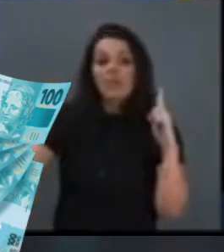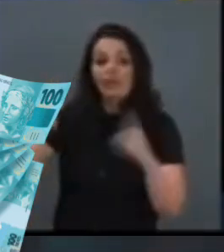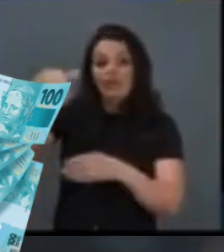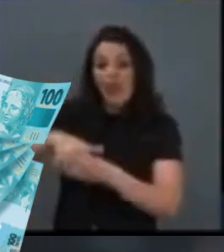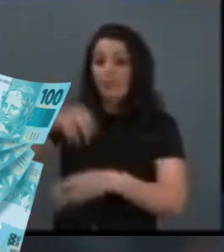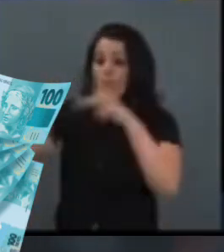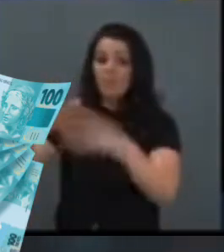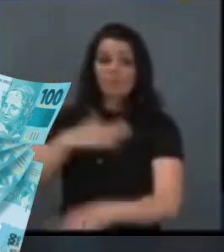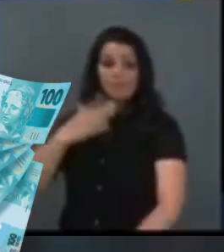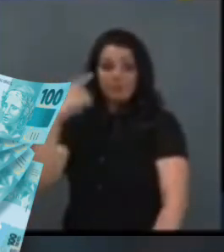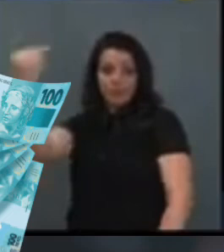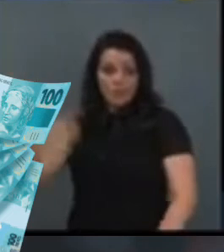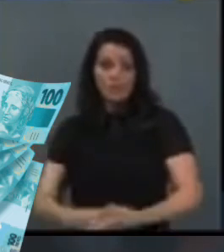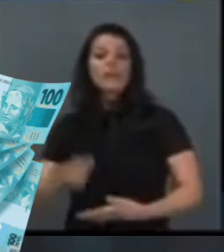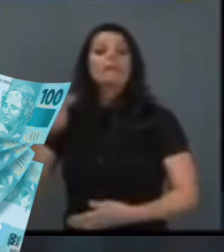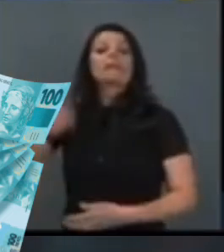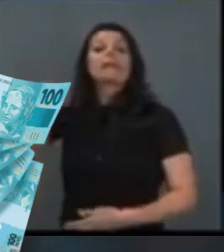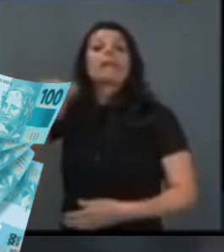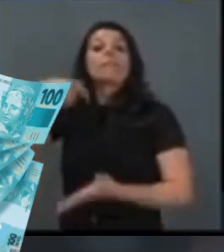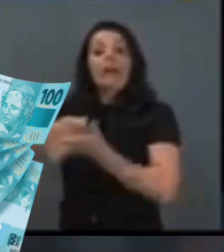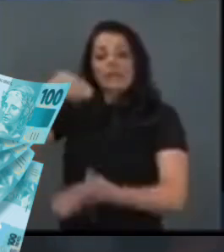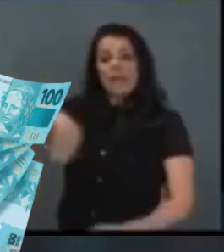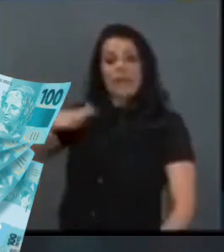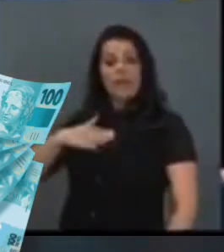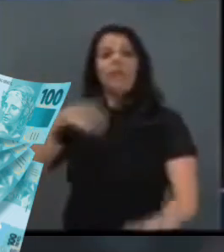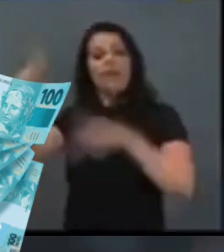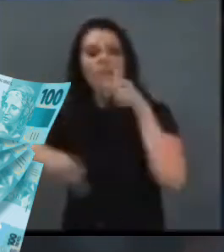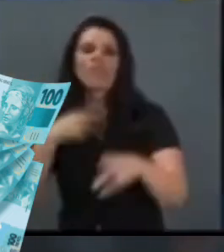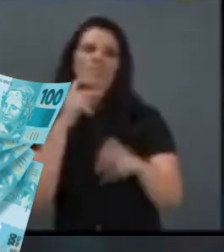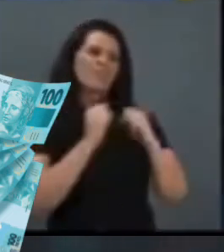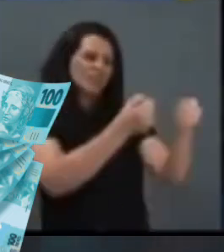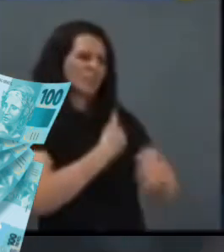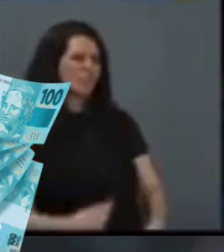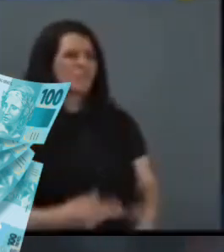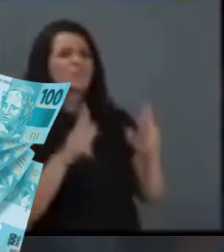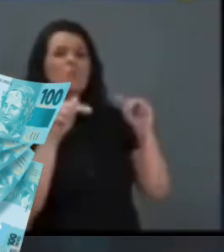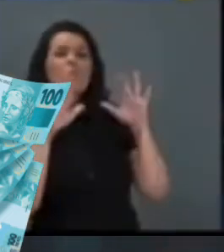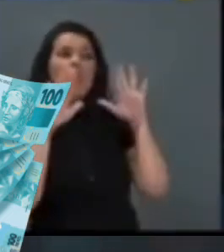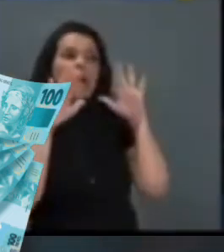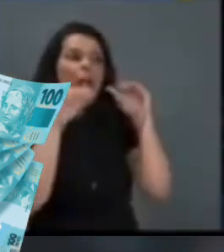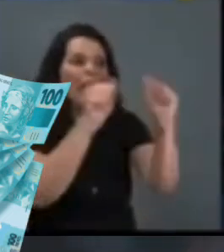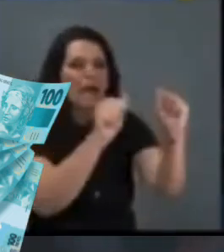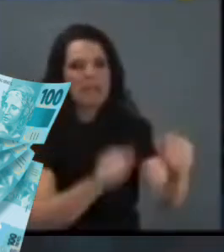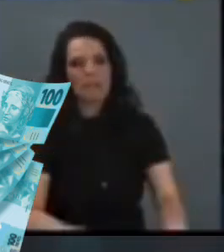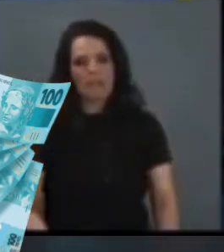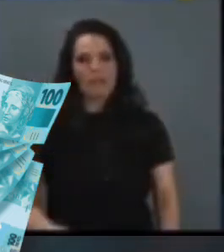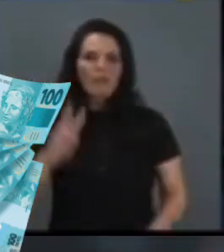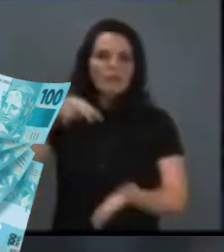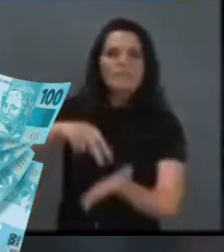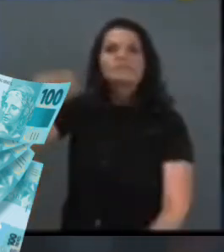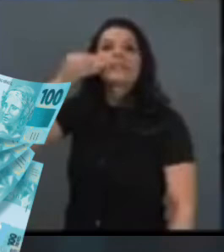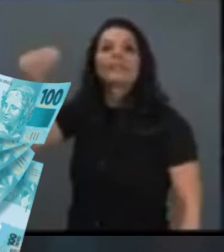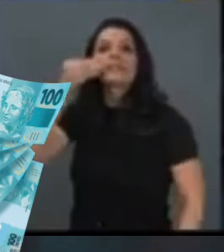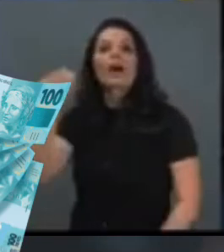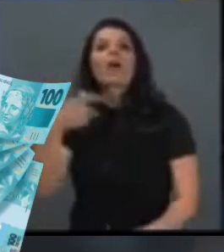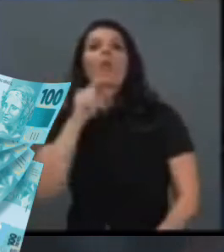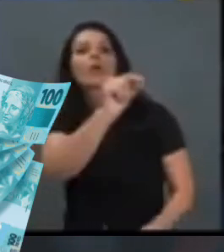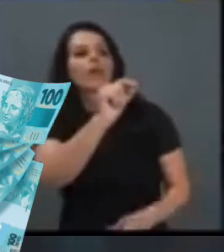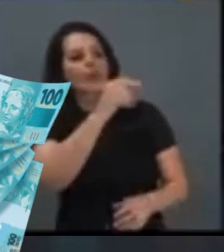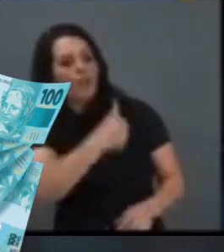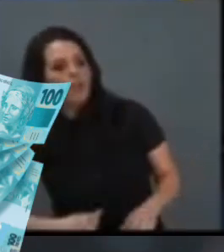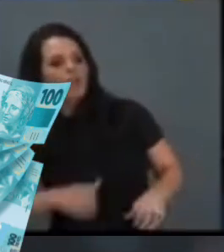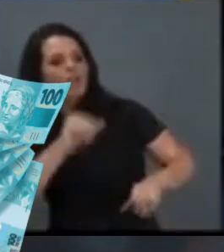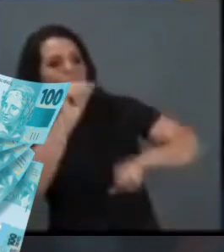os 4 milhões e meio de votos que eu tive, quem paga meu salário é o povo. Então jamais vou vir aqui defender o governo, gente. Nunca! Eu vou vir aqui para tentar mudar o